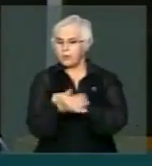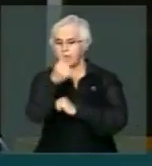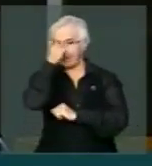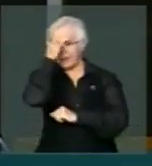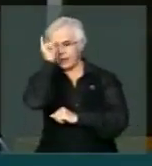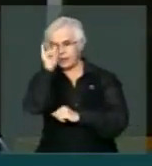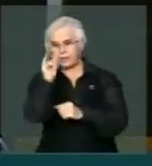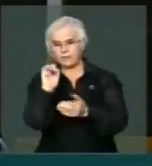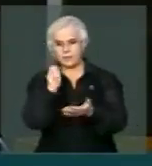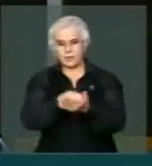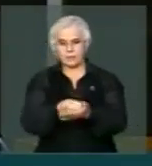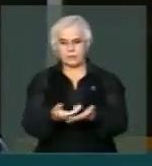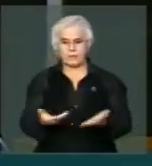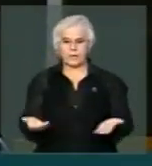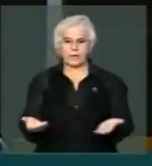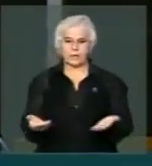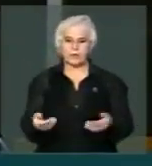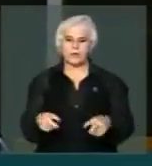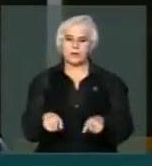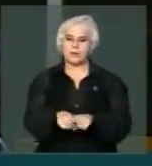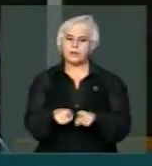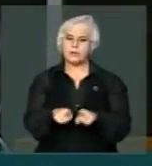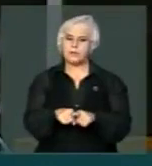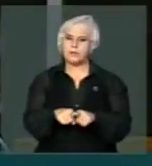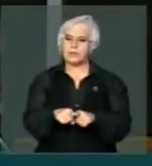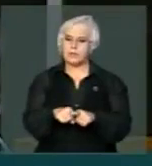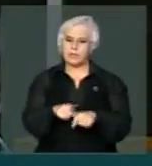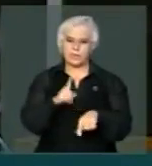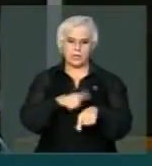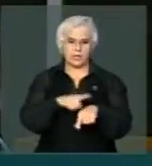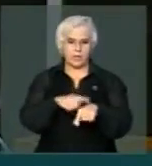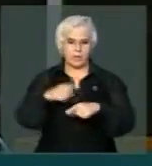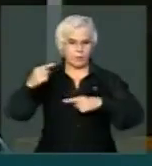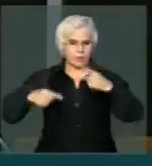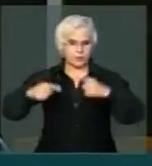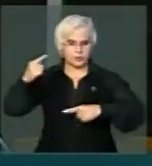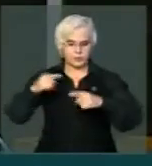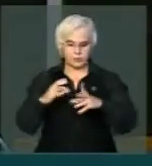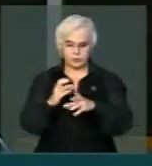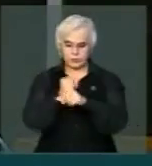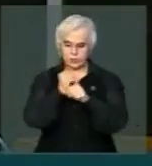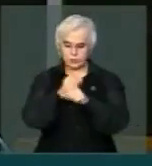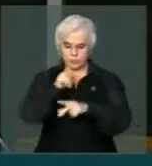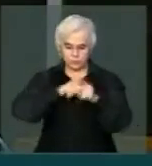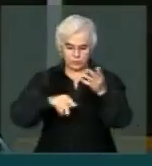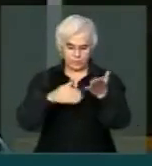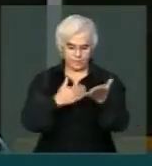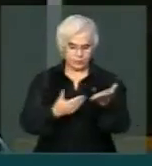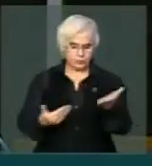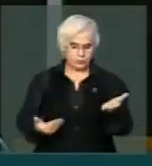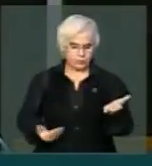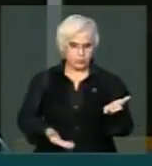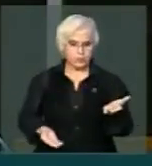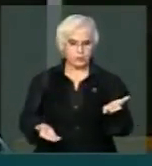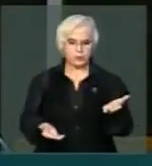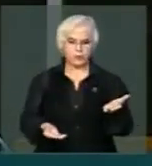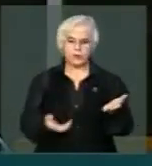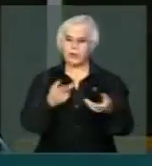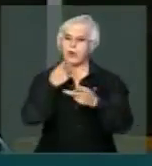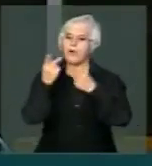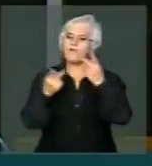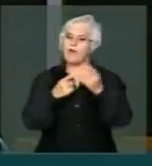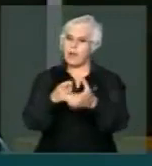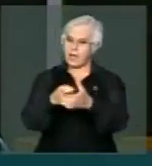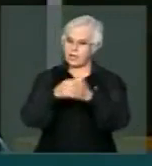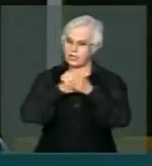sonegação. E mais, ninguém fala em época de discussão de orçamento público que a